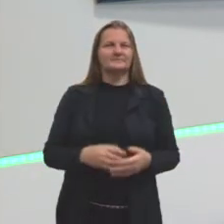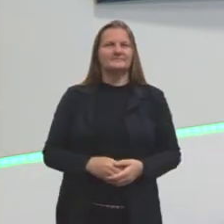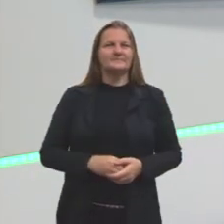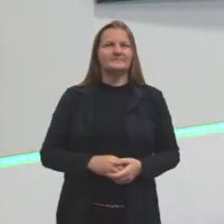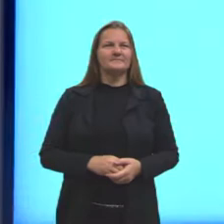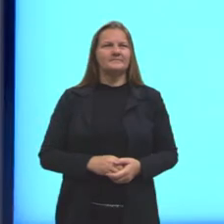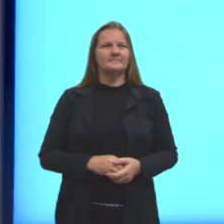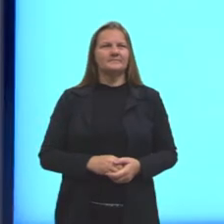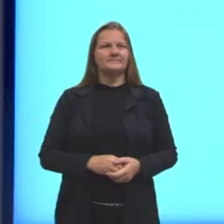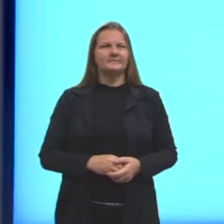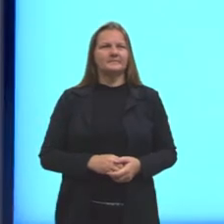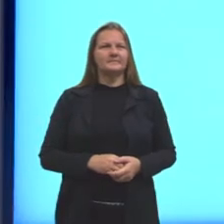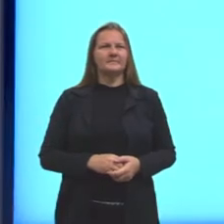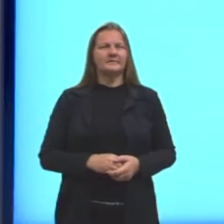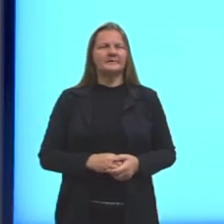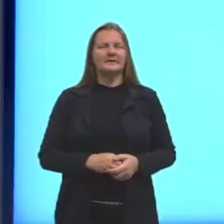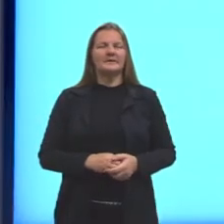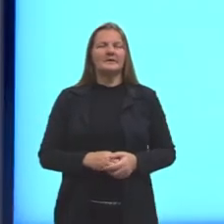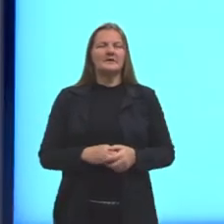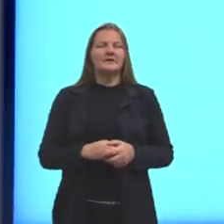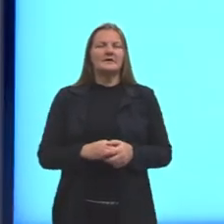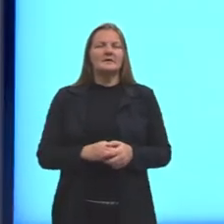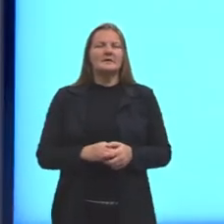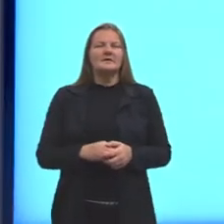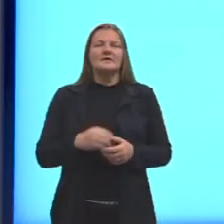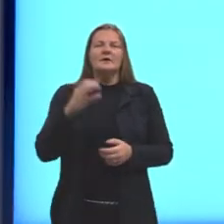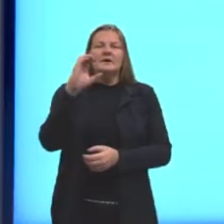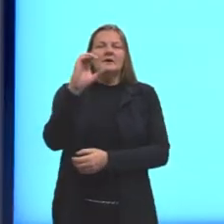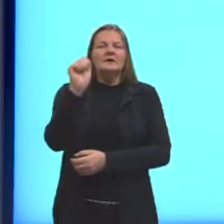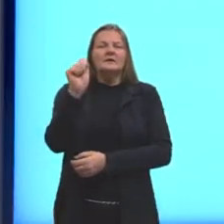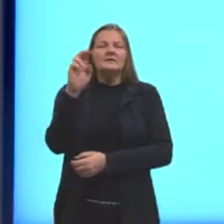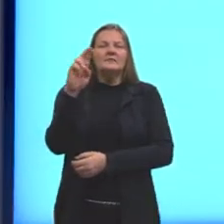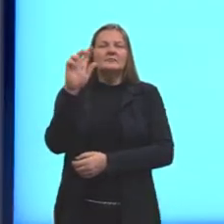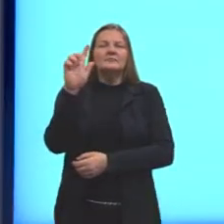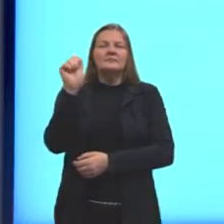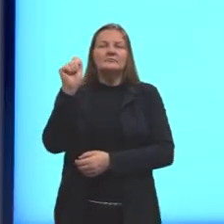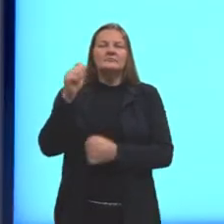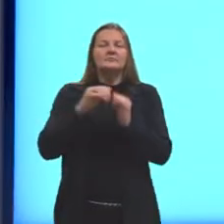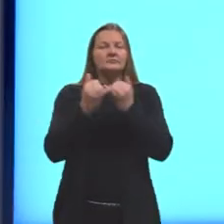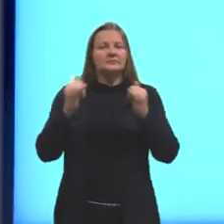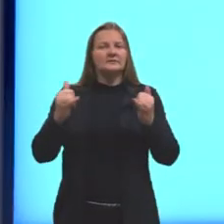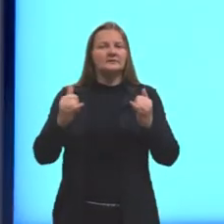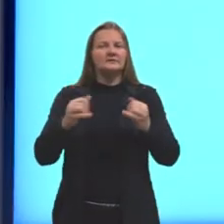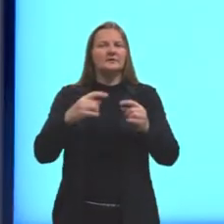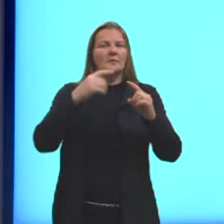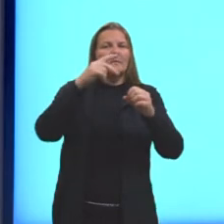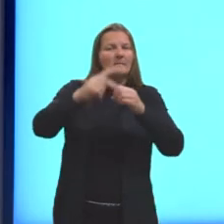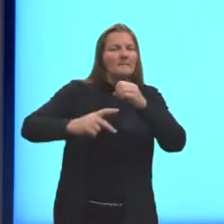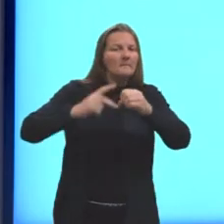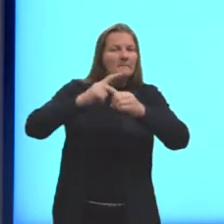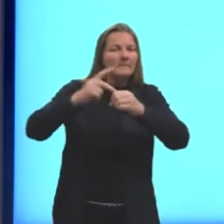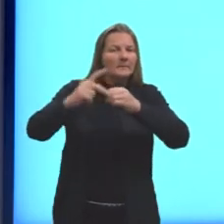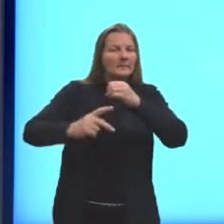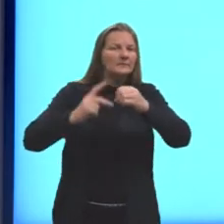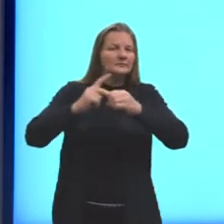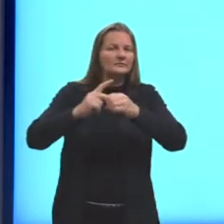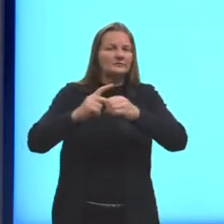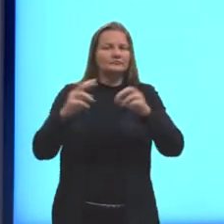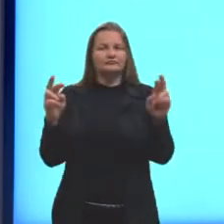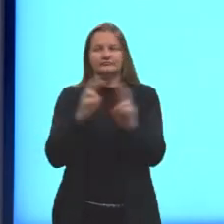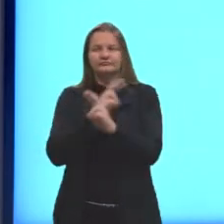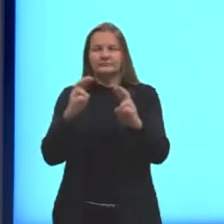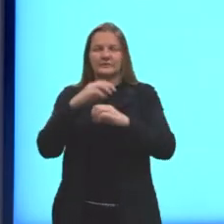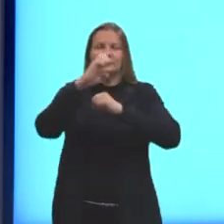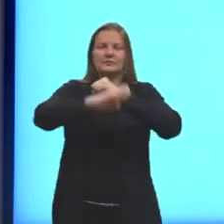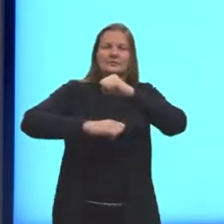então já falando em carga elétrica né a carga elétrica Então tá associada aos prótons e elétrons de um